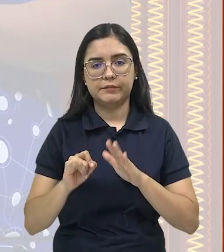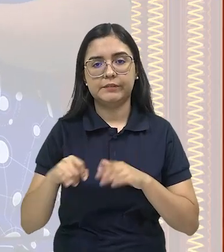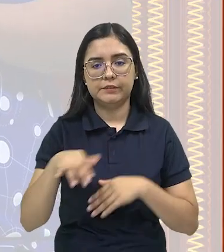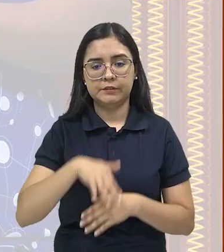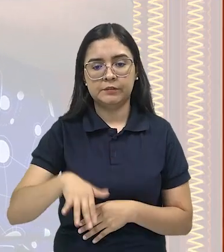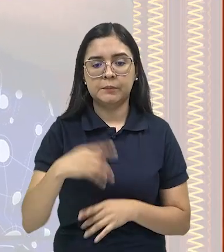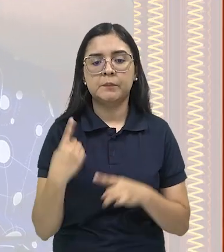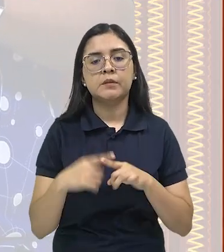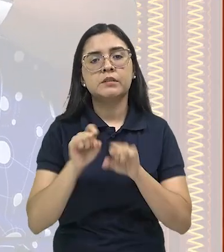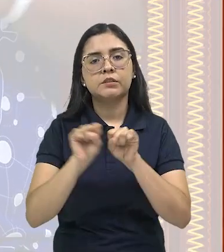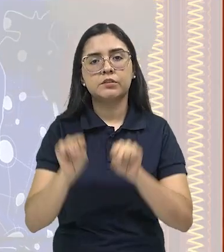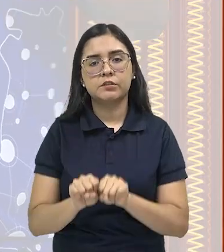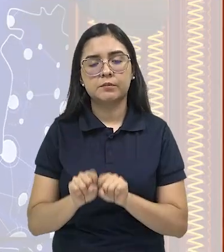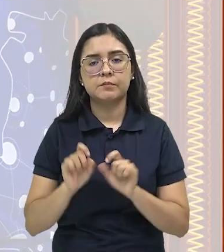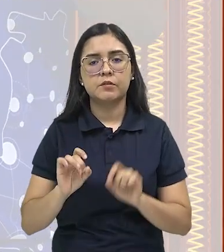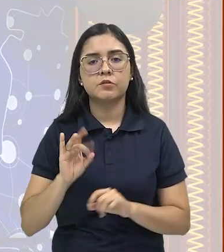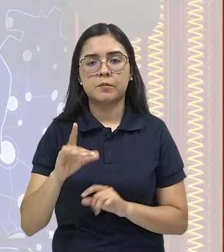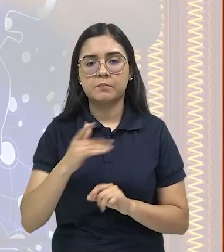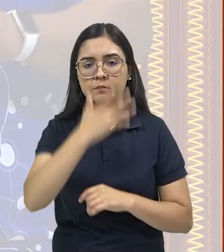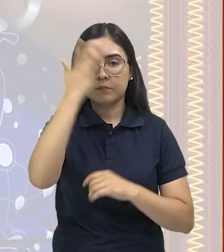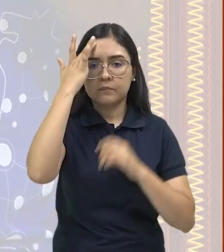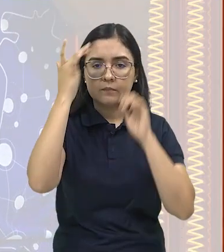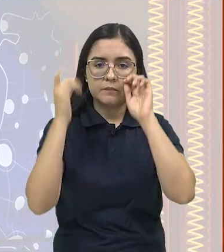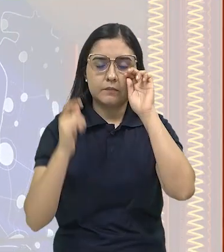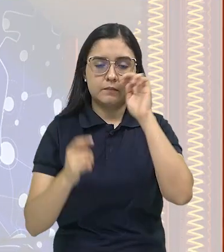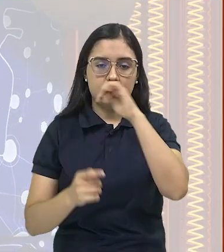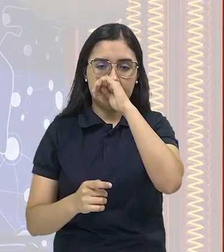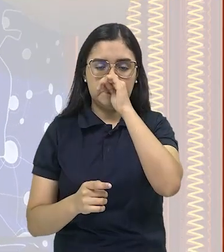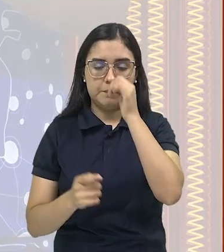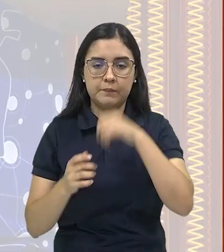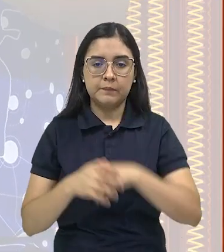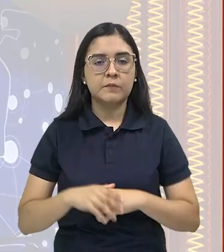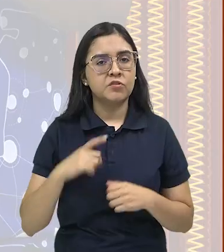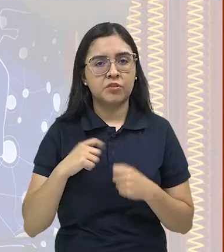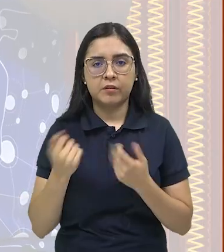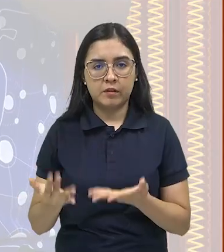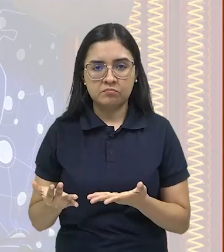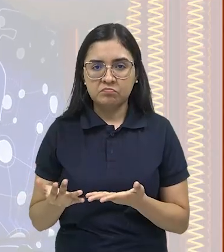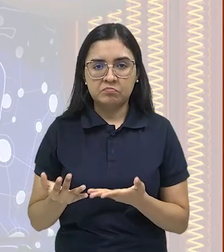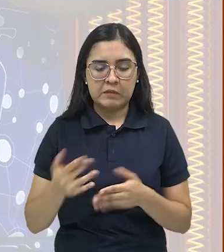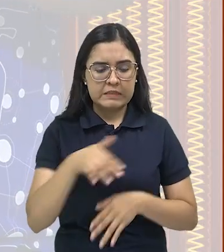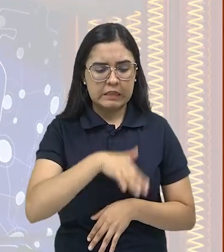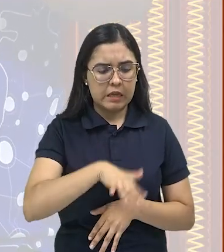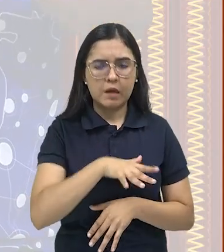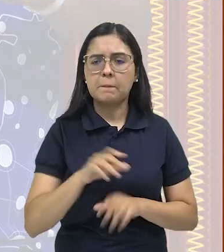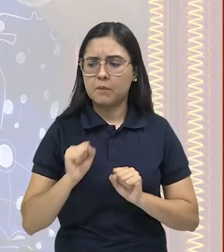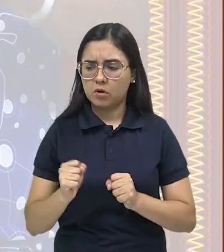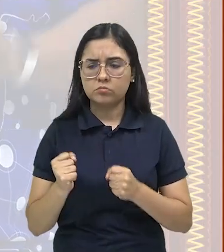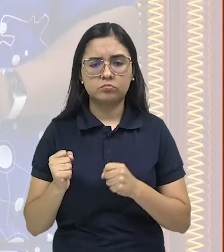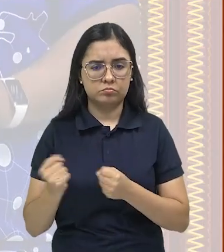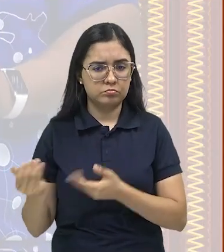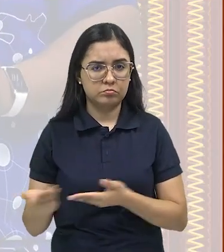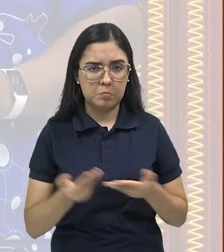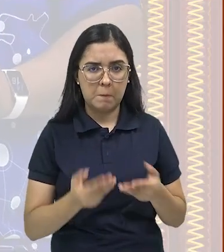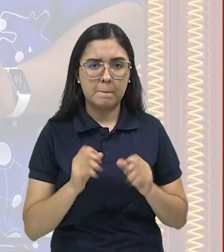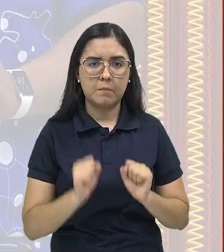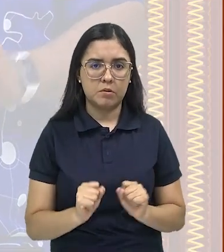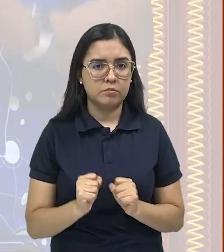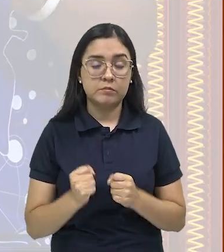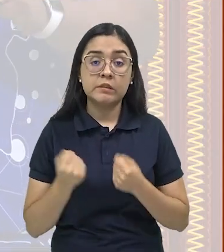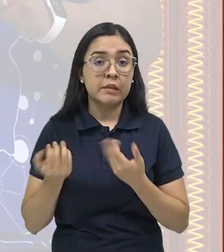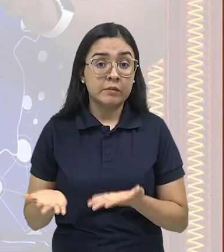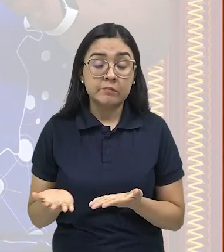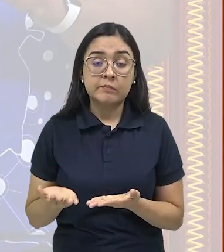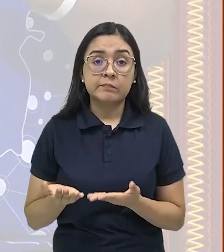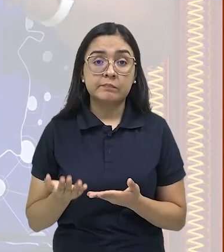nas sesmarias bastava o cara ter vontade de lhe dar a terra, pronto, essa terra aqui é sua, você pega e pronto, está resolvido.